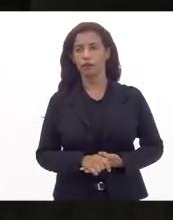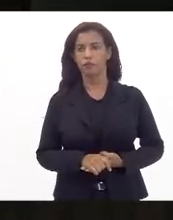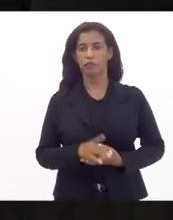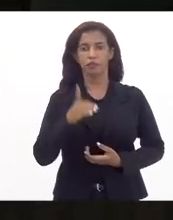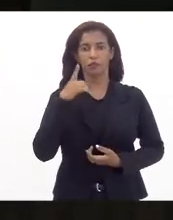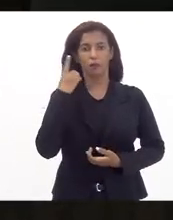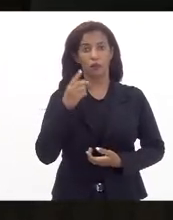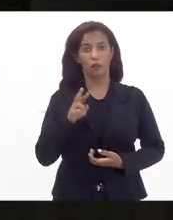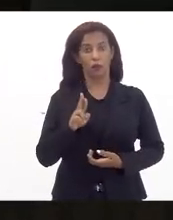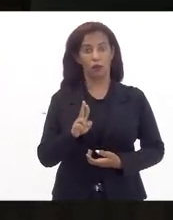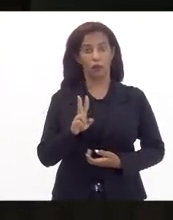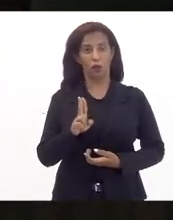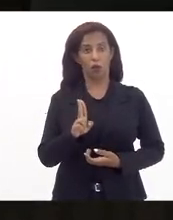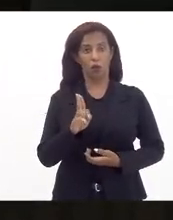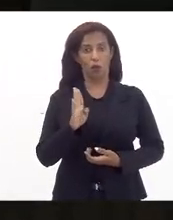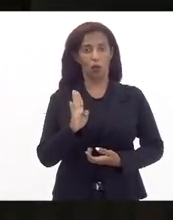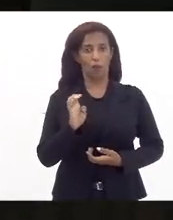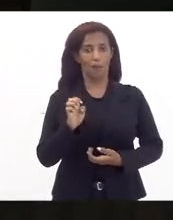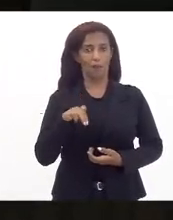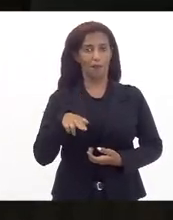Rubens bomtempo